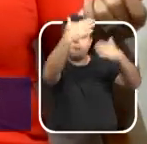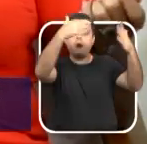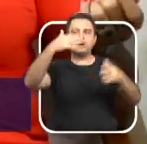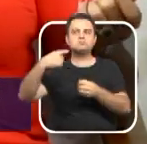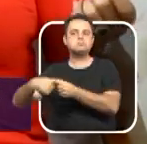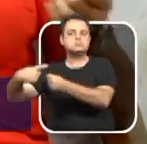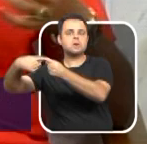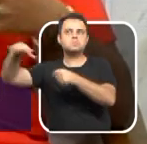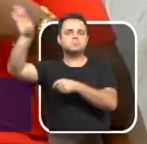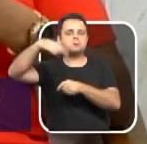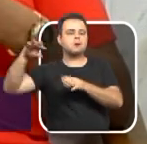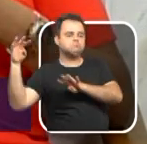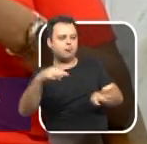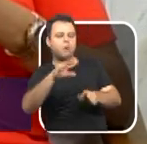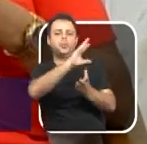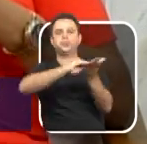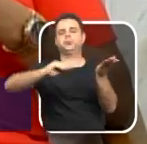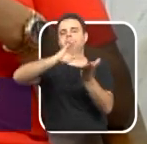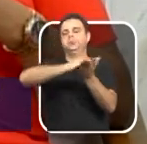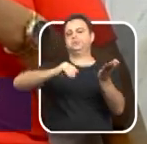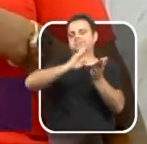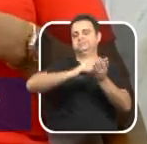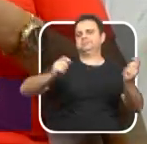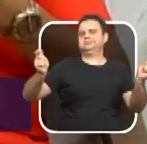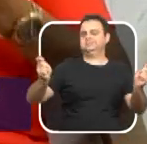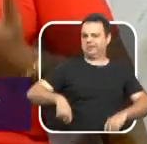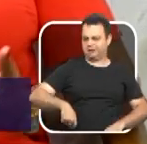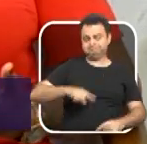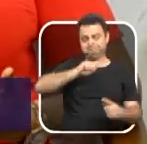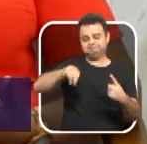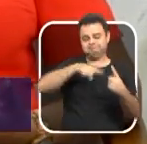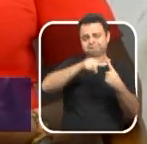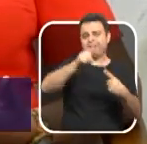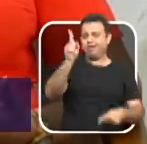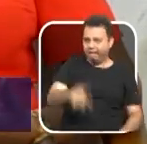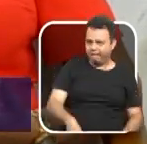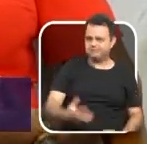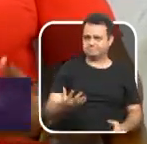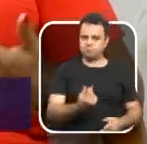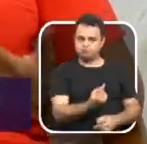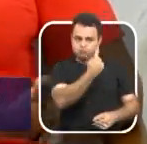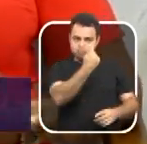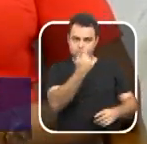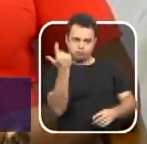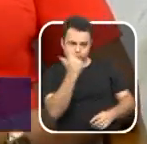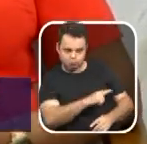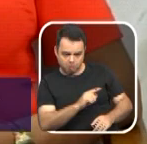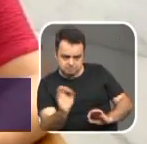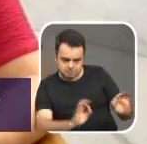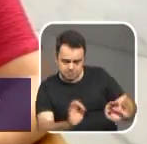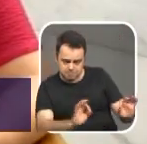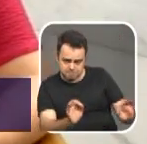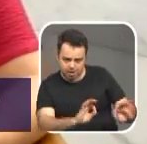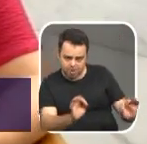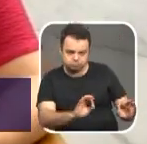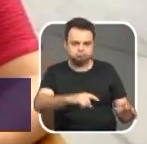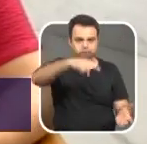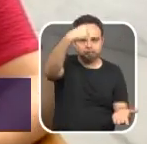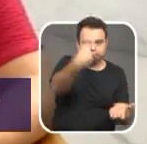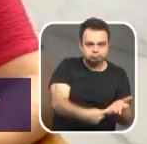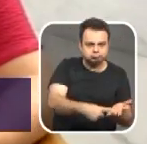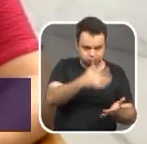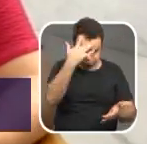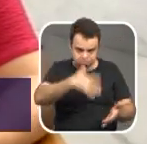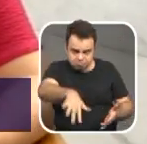o melhor, né? O meu compromisso com as pessoas é promoção, né, da igualdade. E não é o primeiro